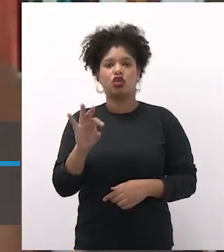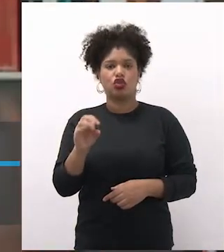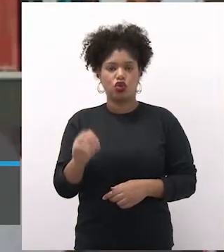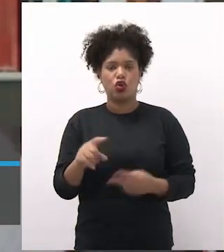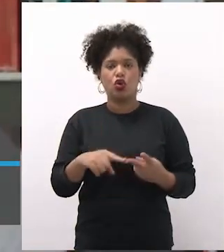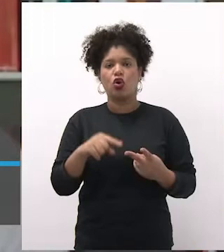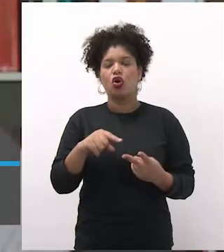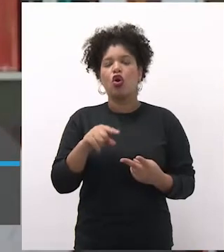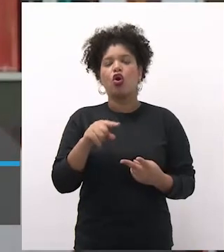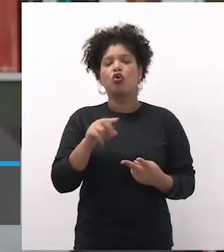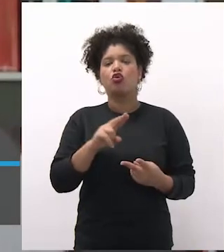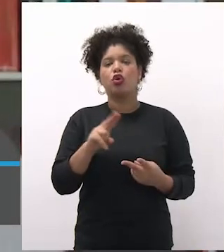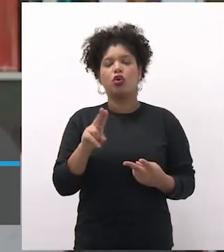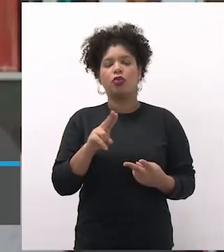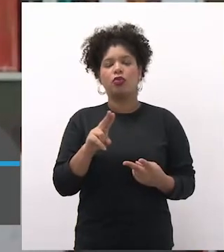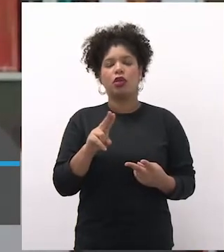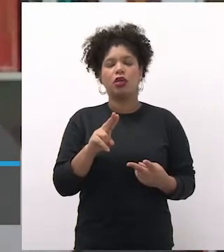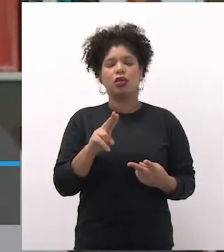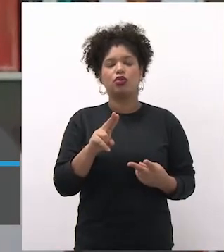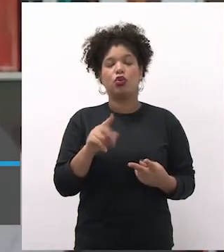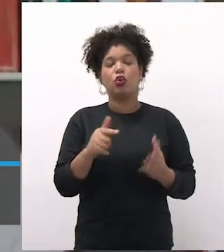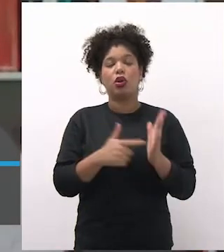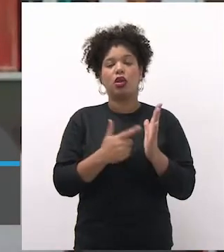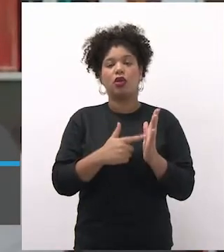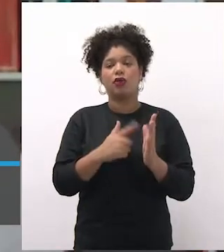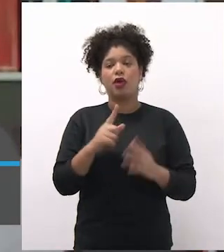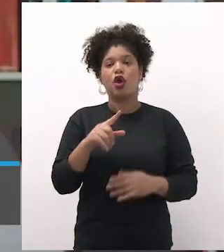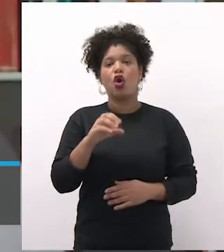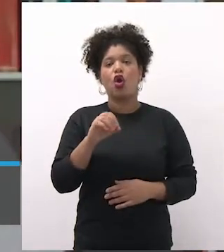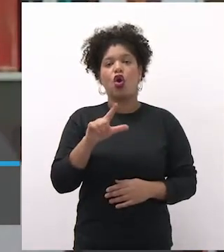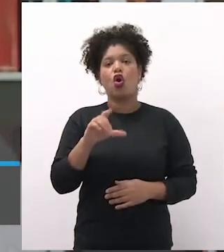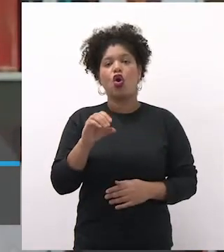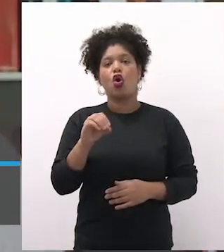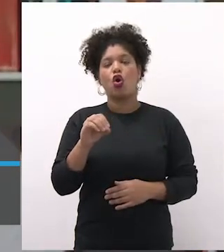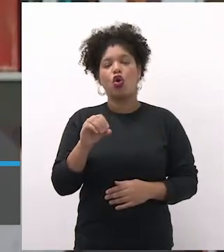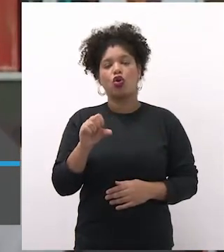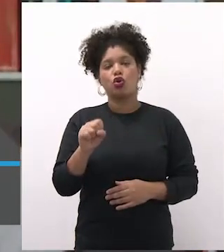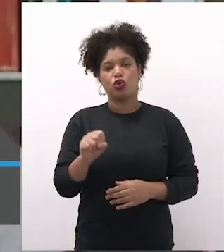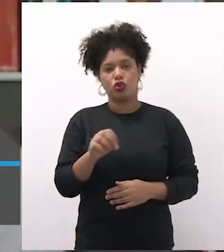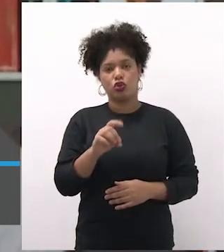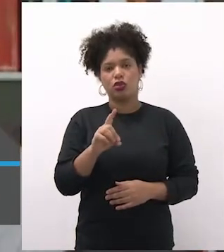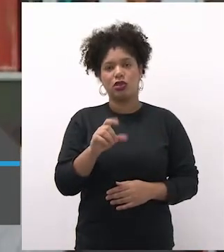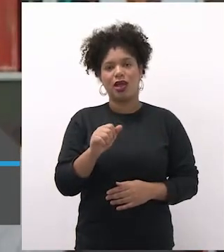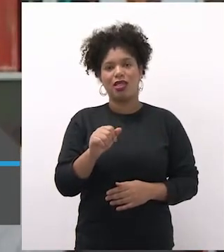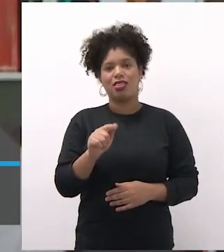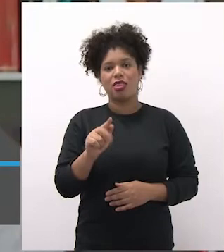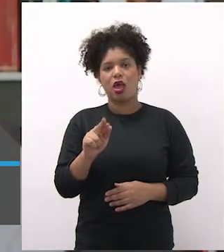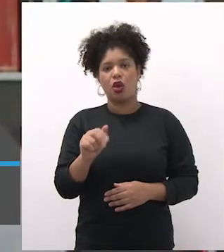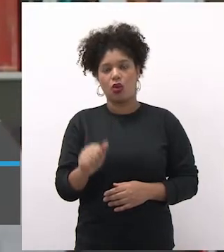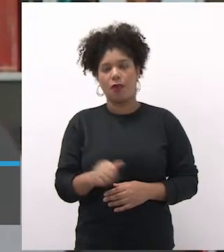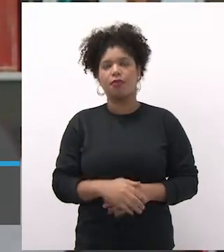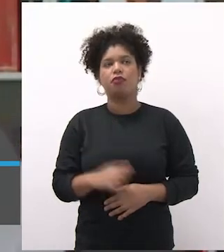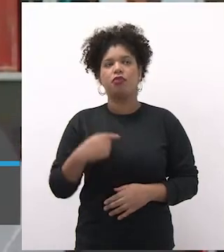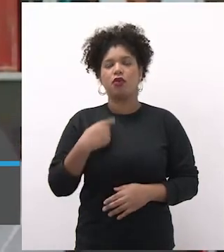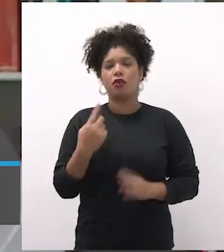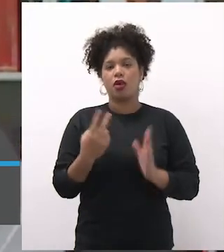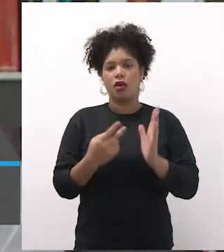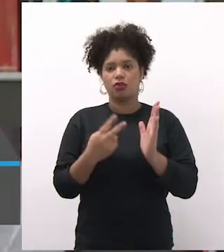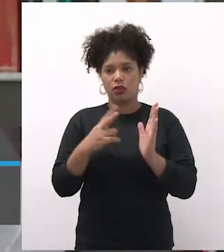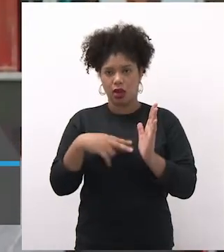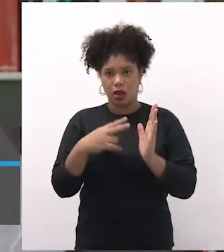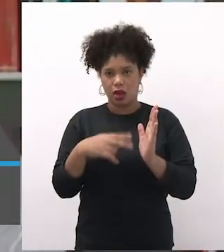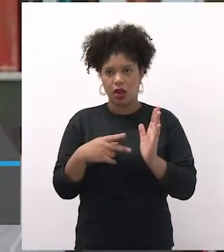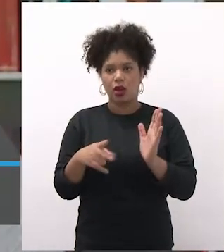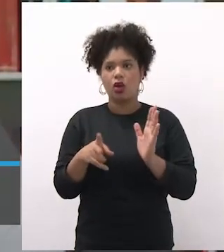chave de ouro, que a concessão é extremamente brilhante. E aí nós somos um pequeno manual antirracista, passamos para Quarto